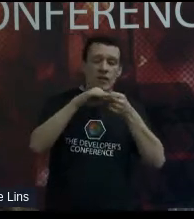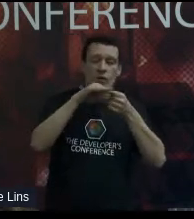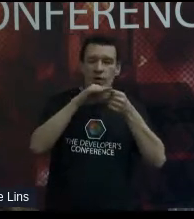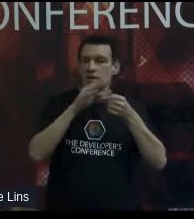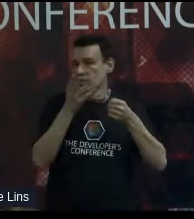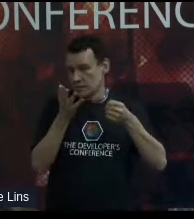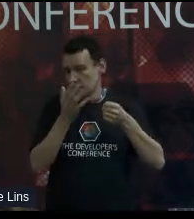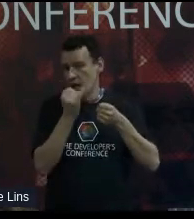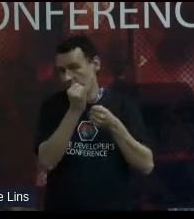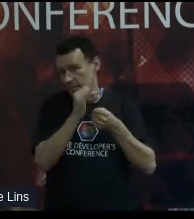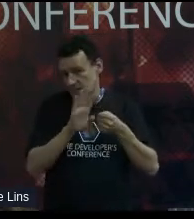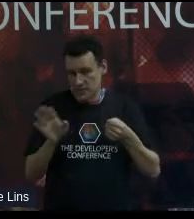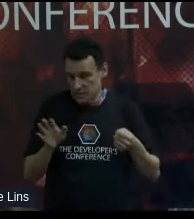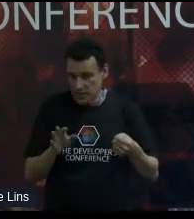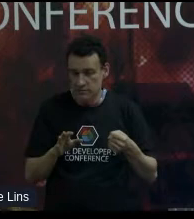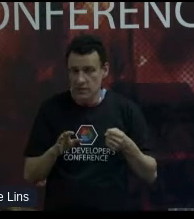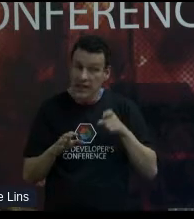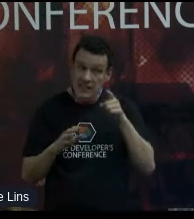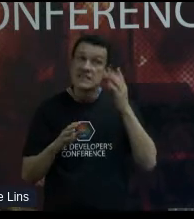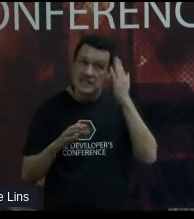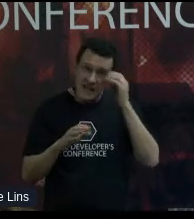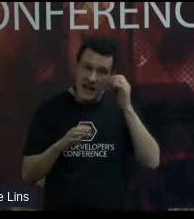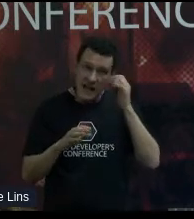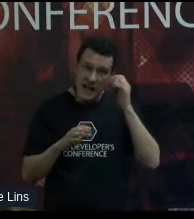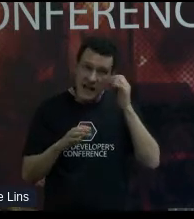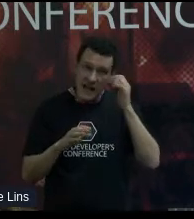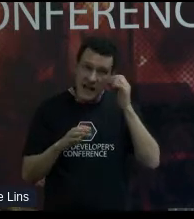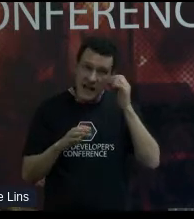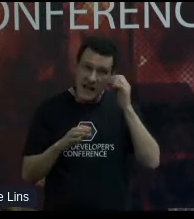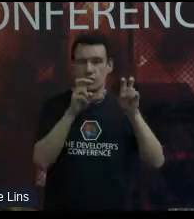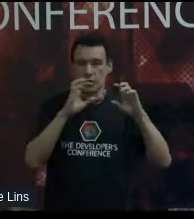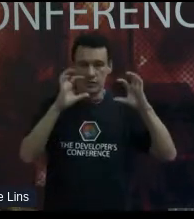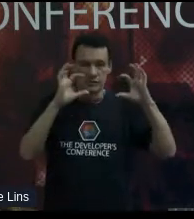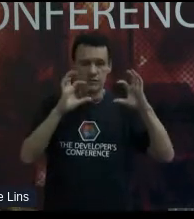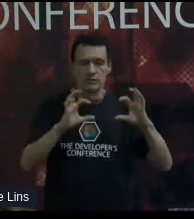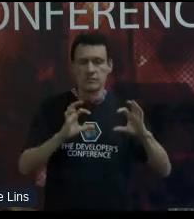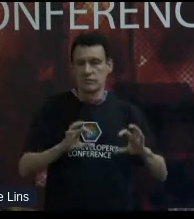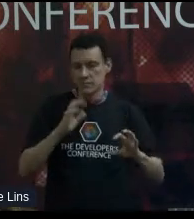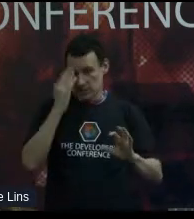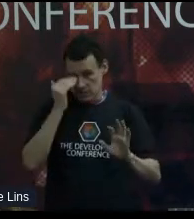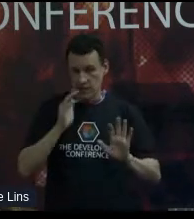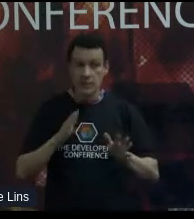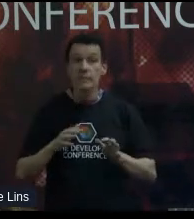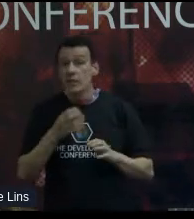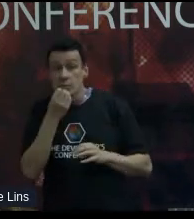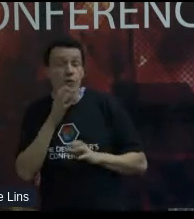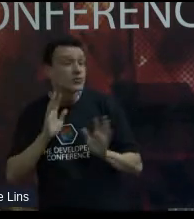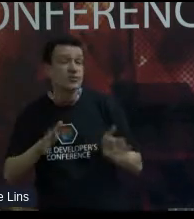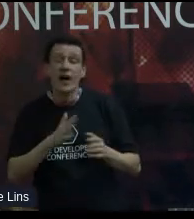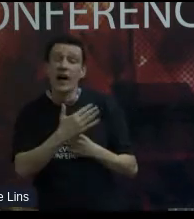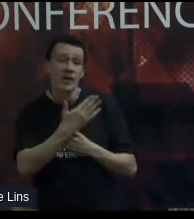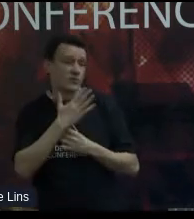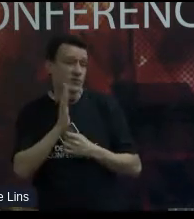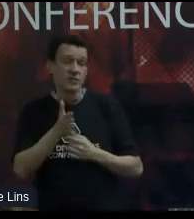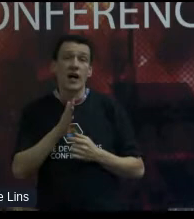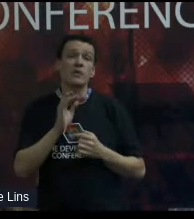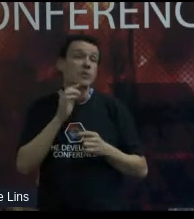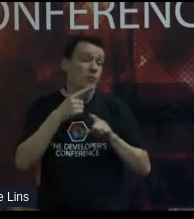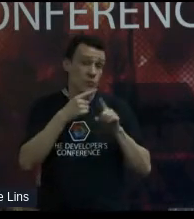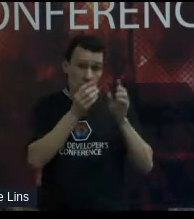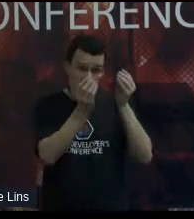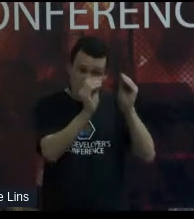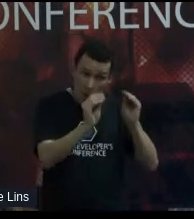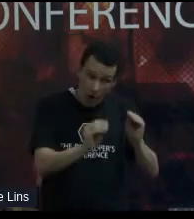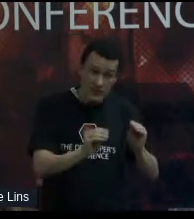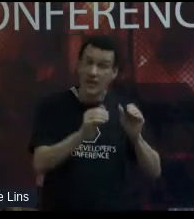de nível. E em desenvolvimento web, e já ajuda pra caramba, porque o dia que a API começar a ler essa